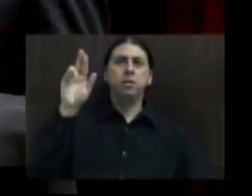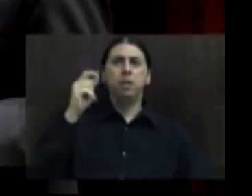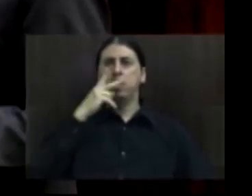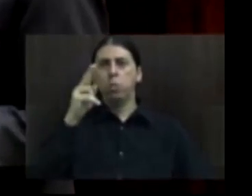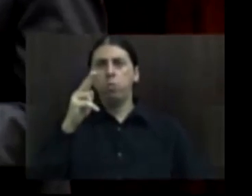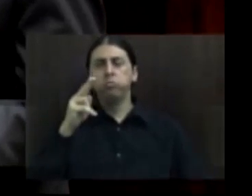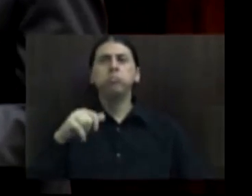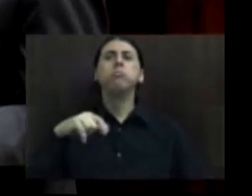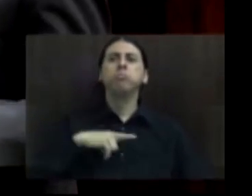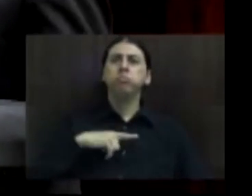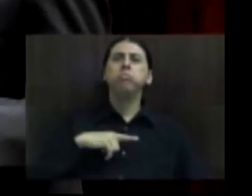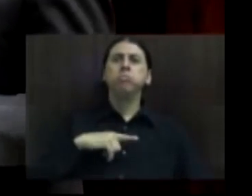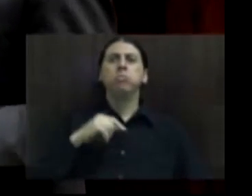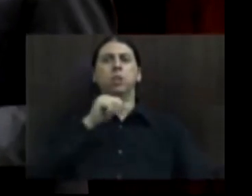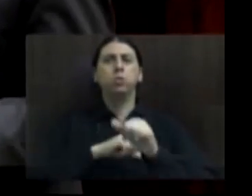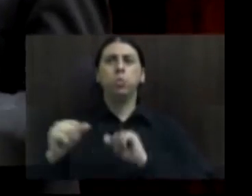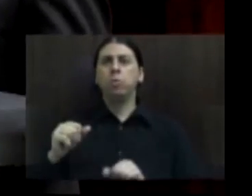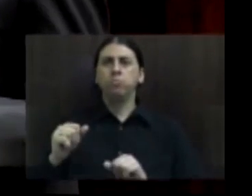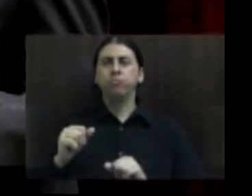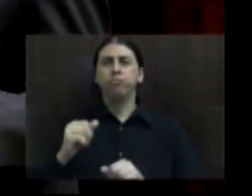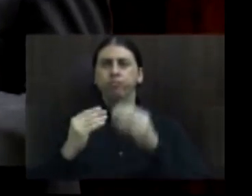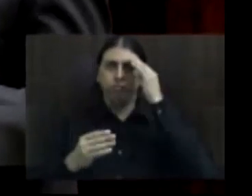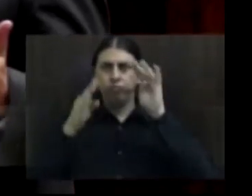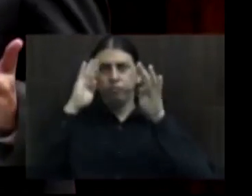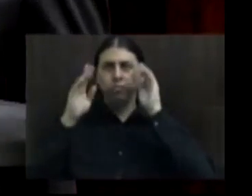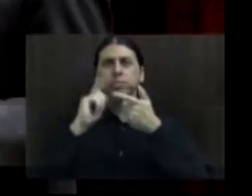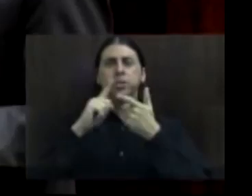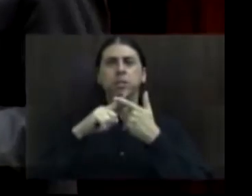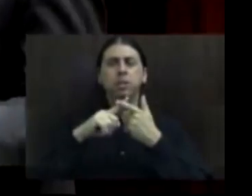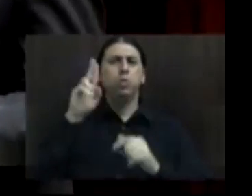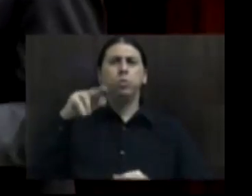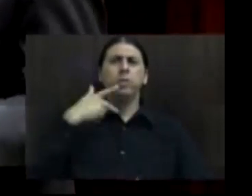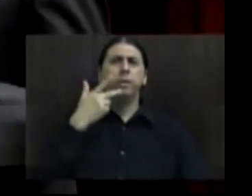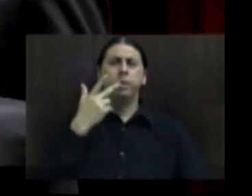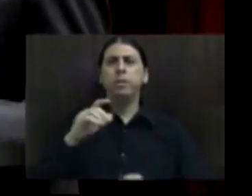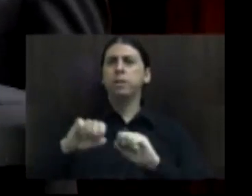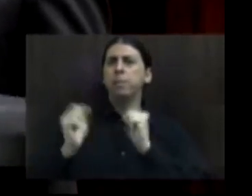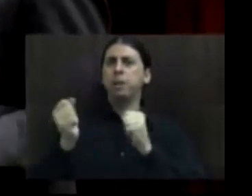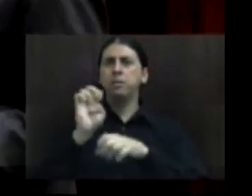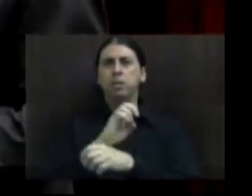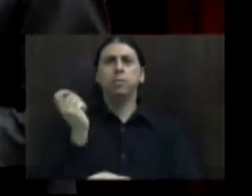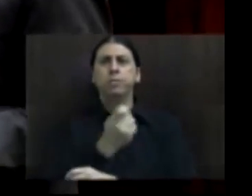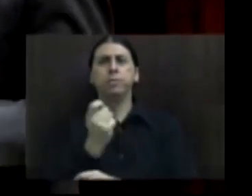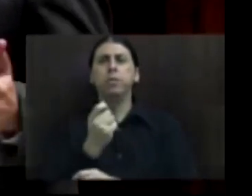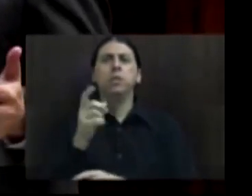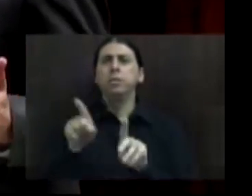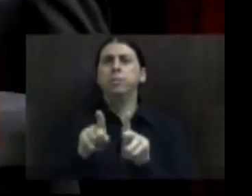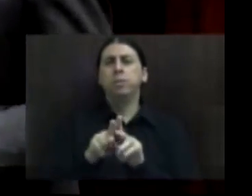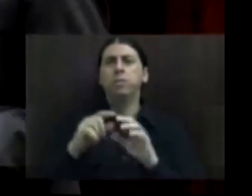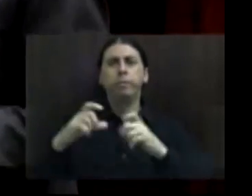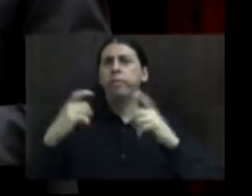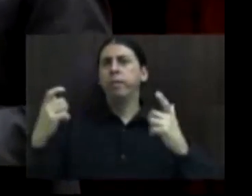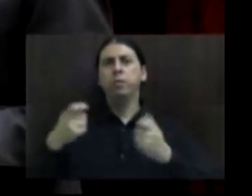kinesis que as avessas quando na verdade nunca keines disse que era para quebrar o estado ou quebrar o poder público aumentando